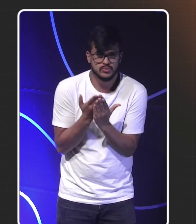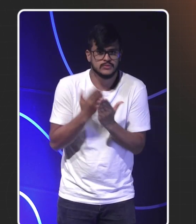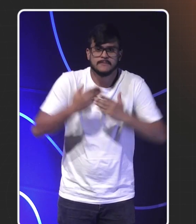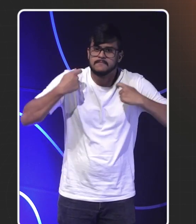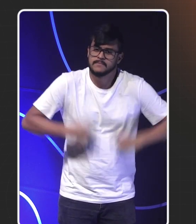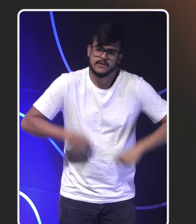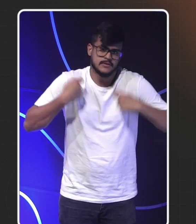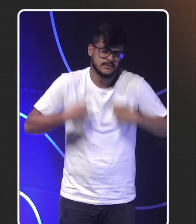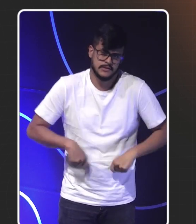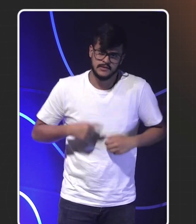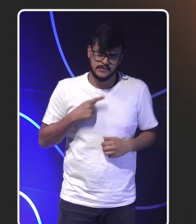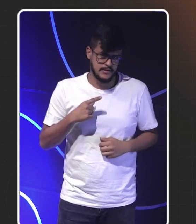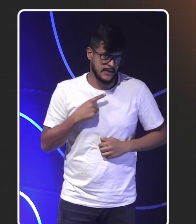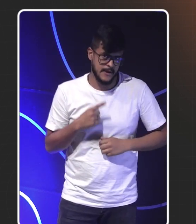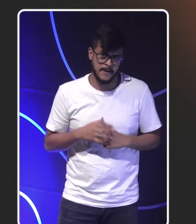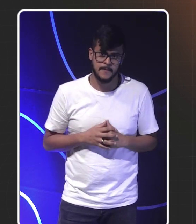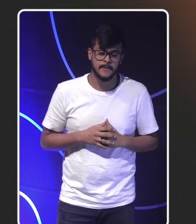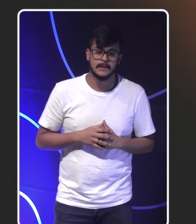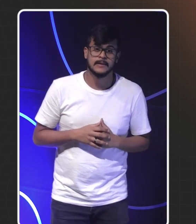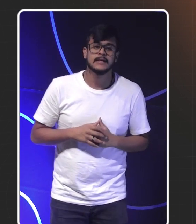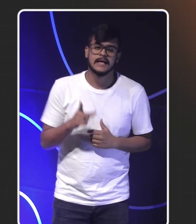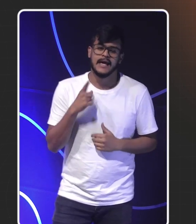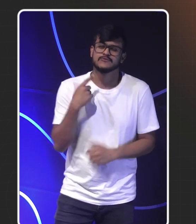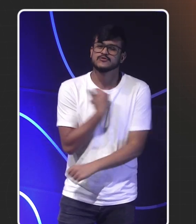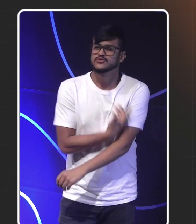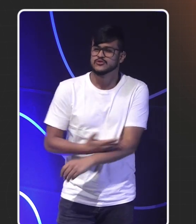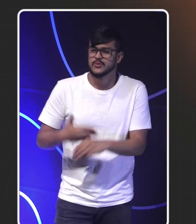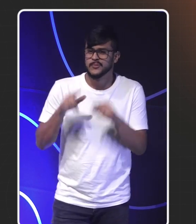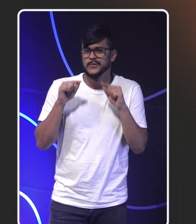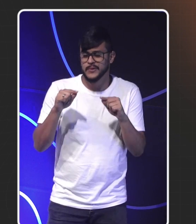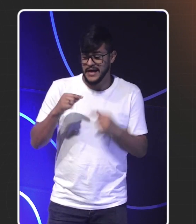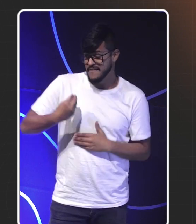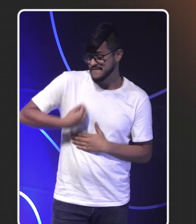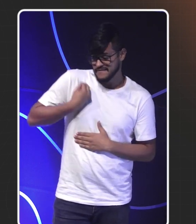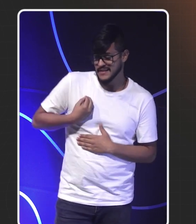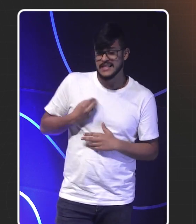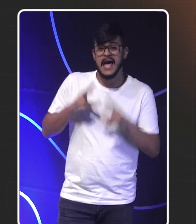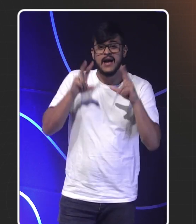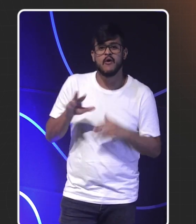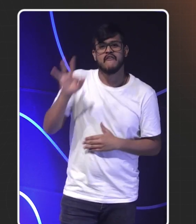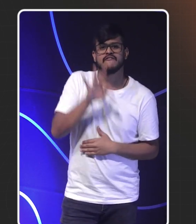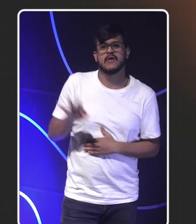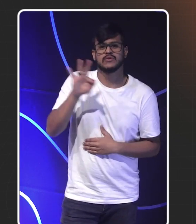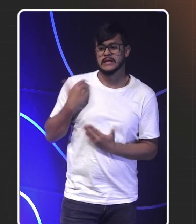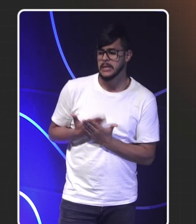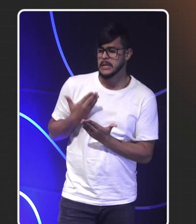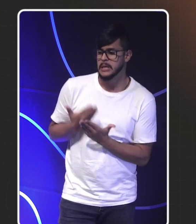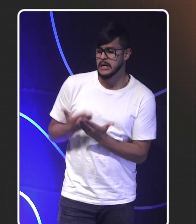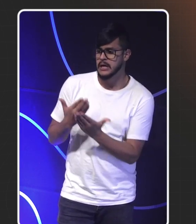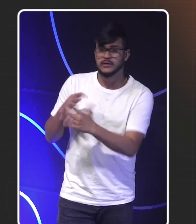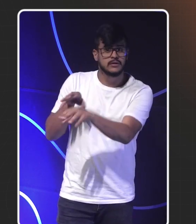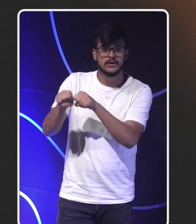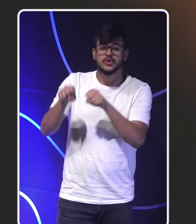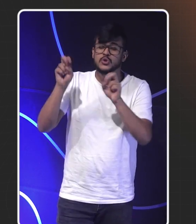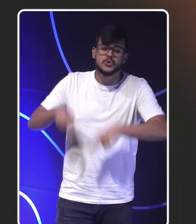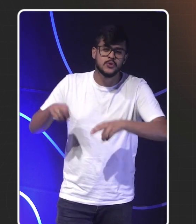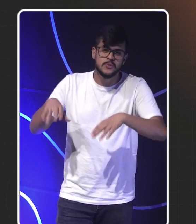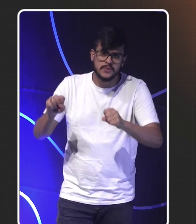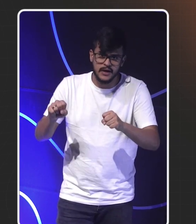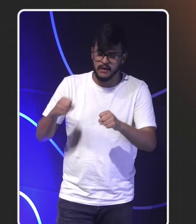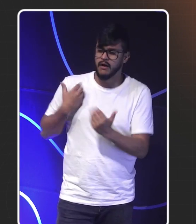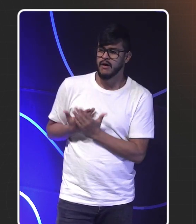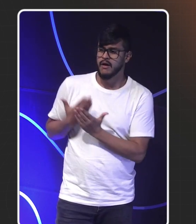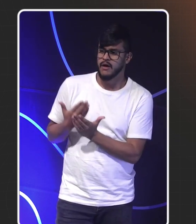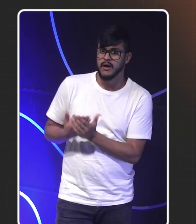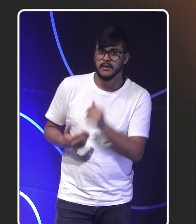estudando. E costumo dizer que a vida é uma faculdade que você nunca se forma, mas se você parar de